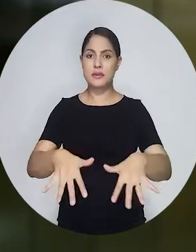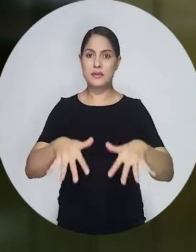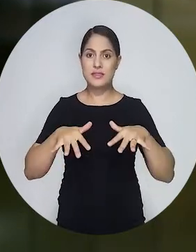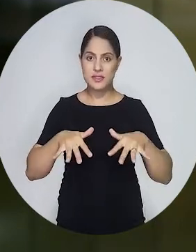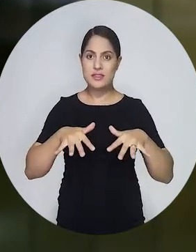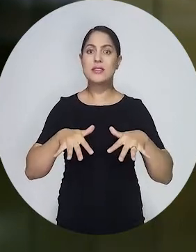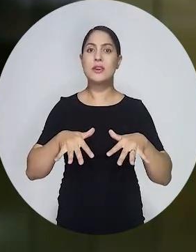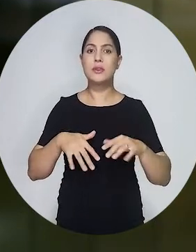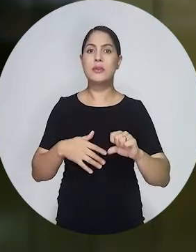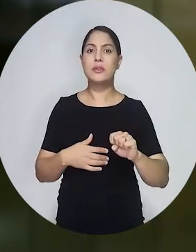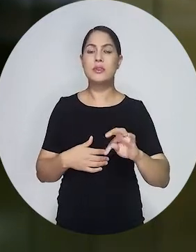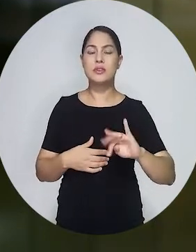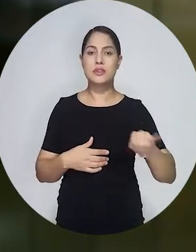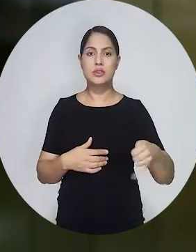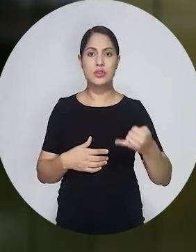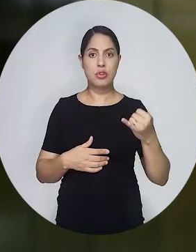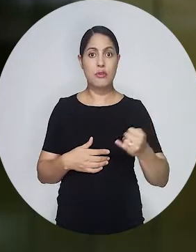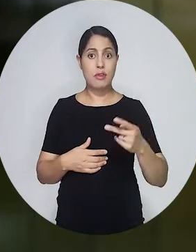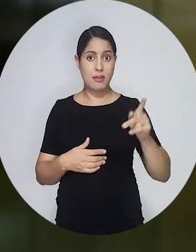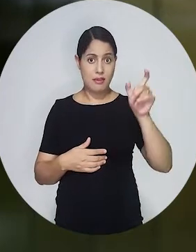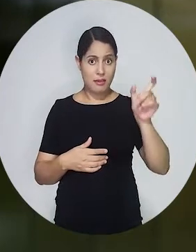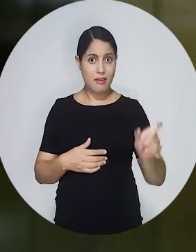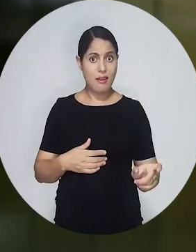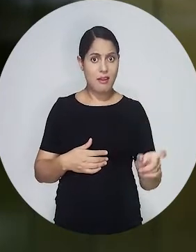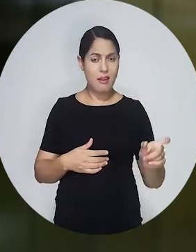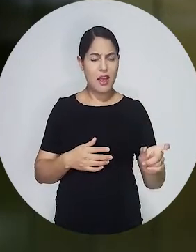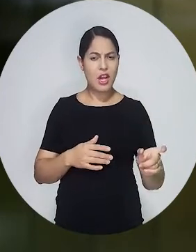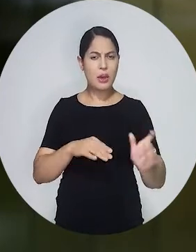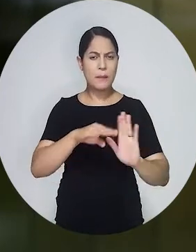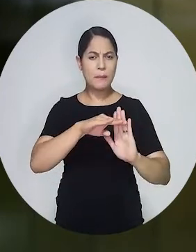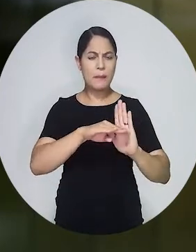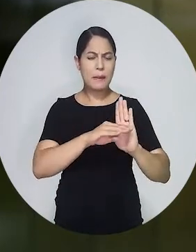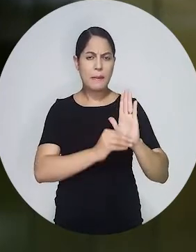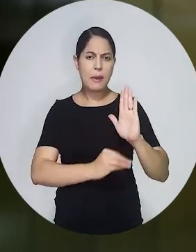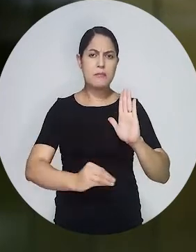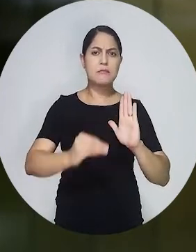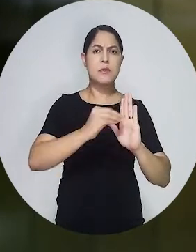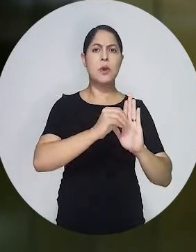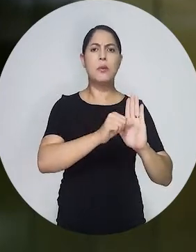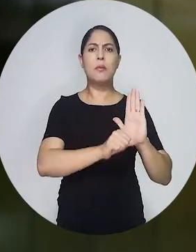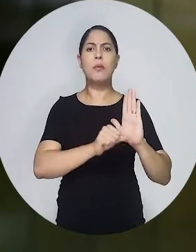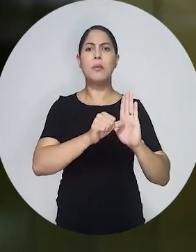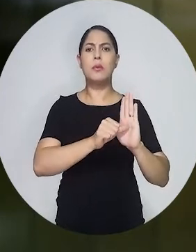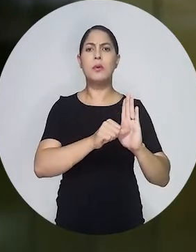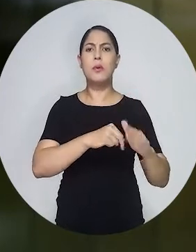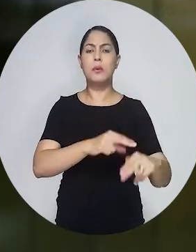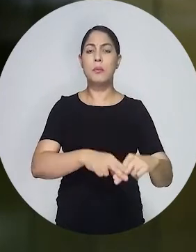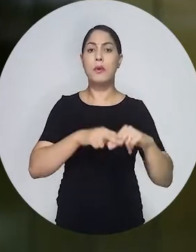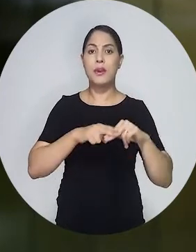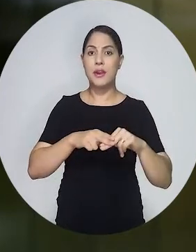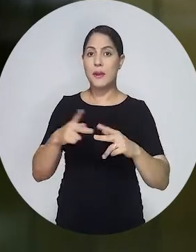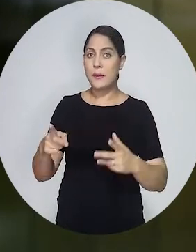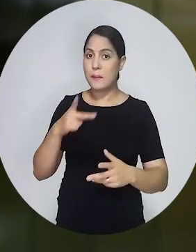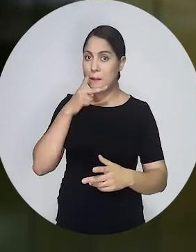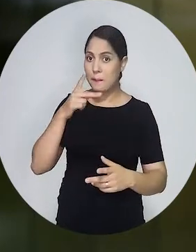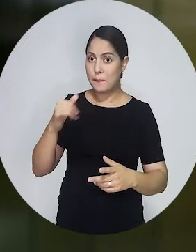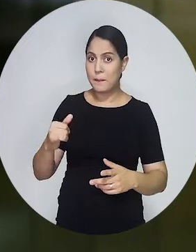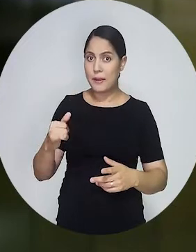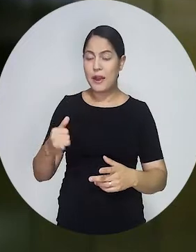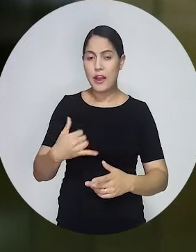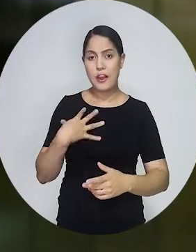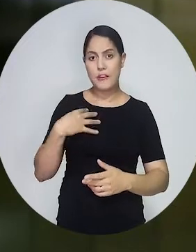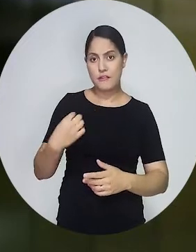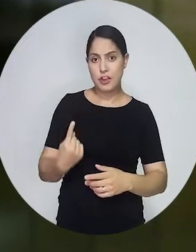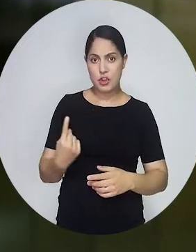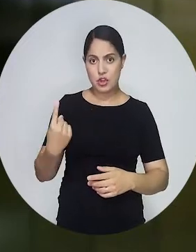advocacia, durante a sessão do tribunal. Na ocasião, Campbell inverteu a pauta do dia para permitir a um pai, acompanhado do filho de